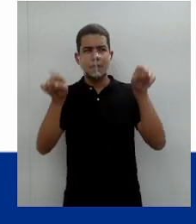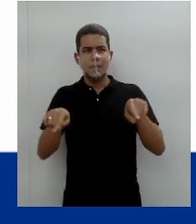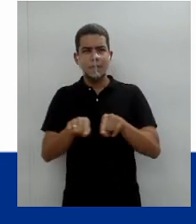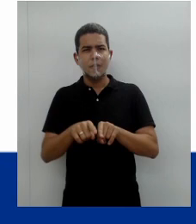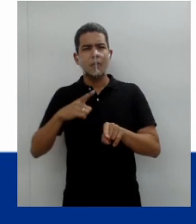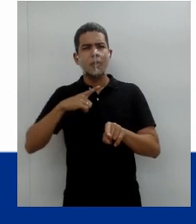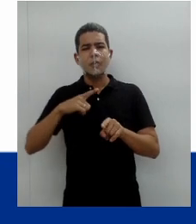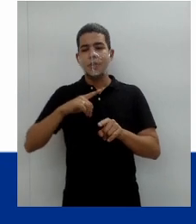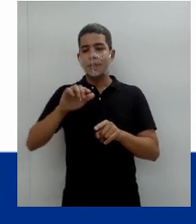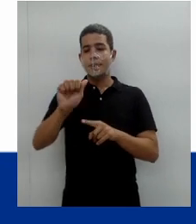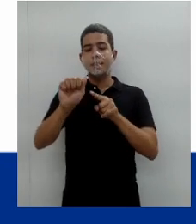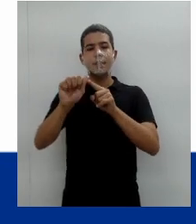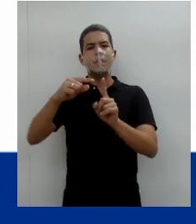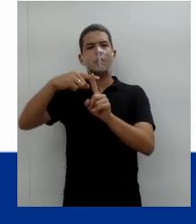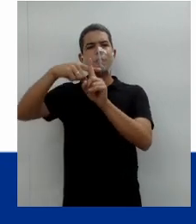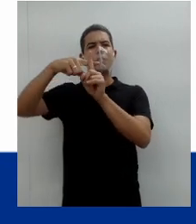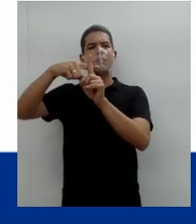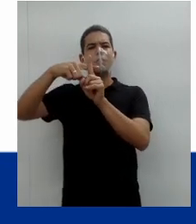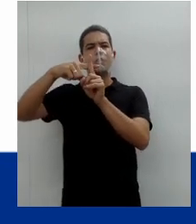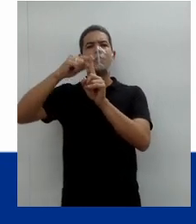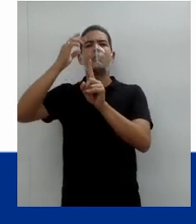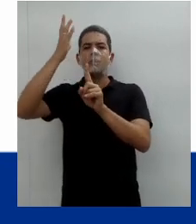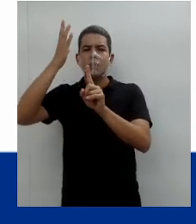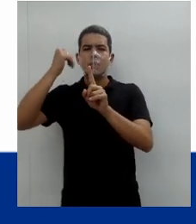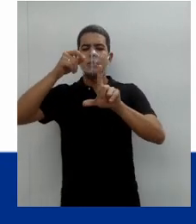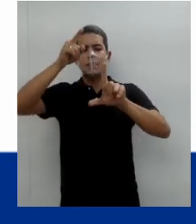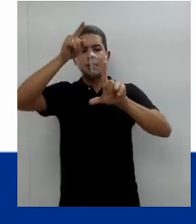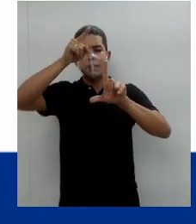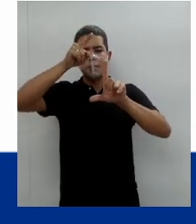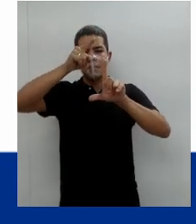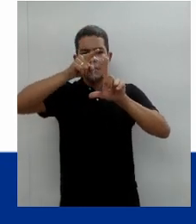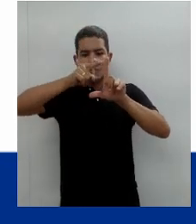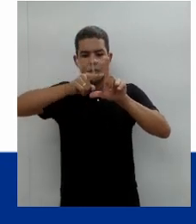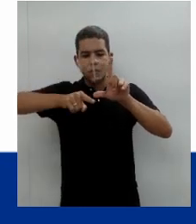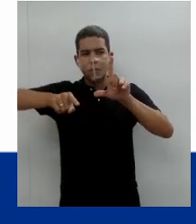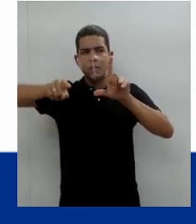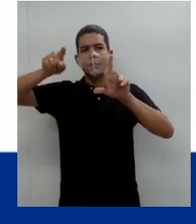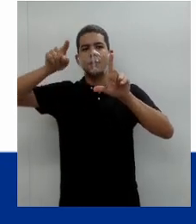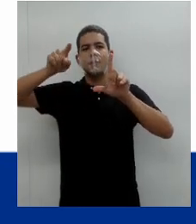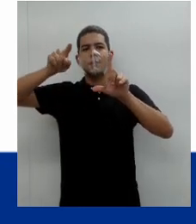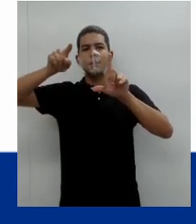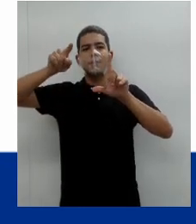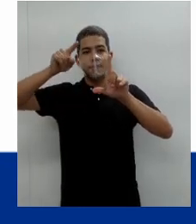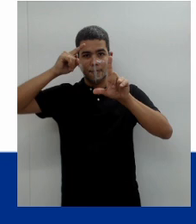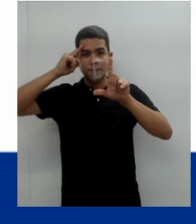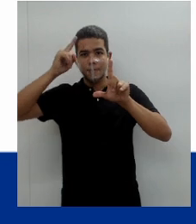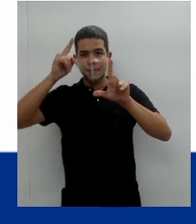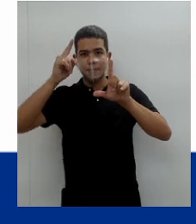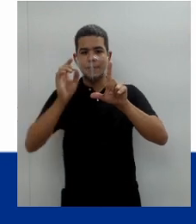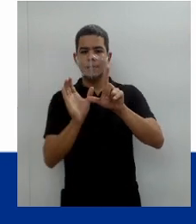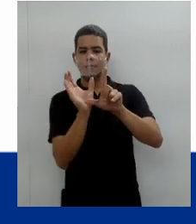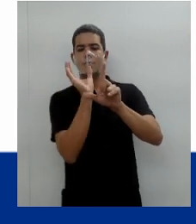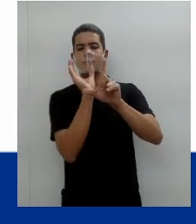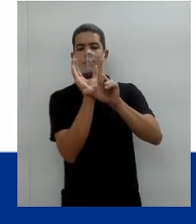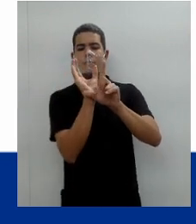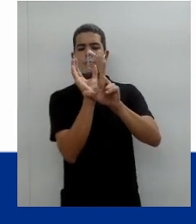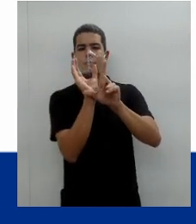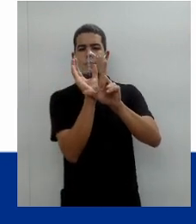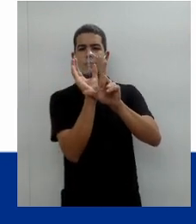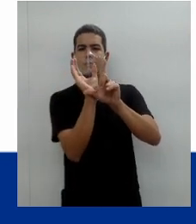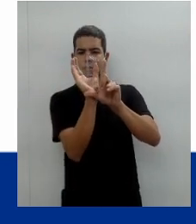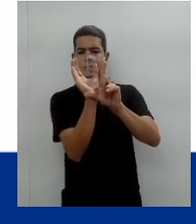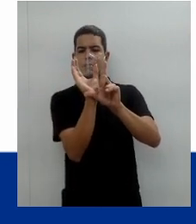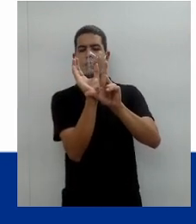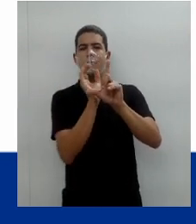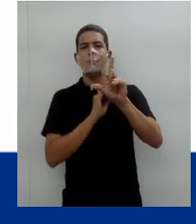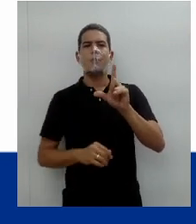vier positivo, a gente sabe que a concavidade da parábola é voltada para cima. Ela tem o desenho que está apresentando para a gente